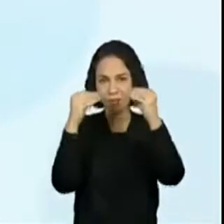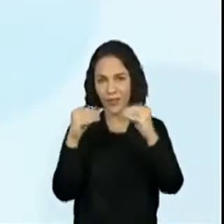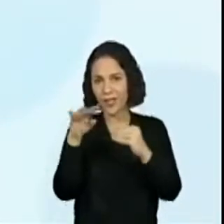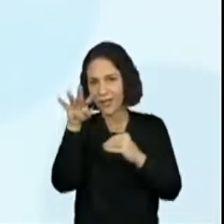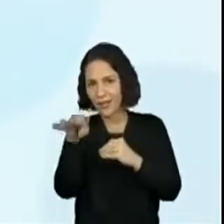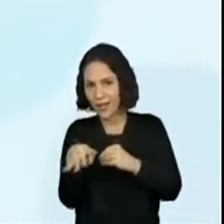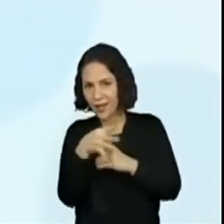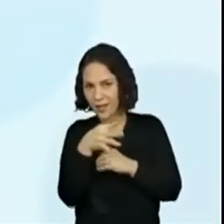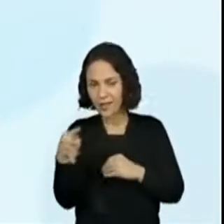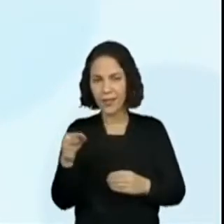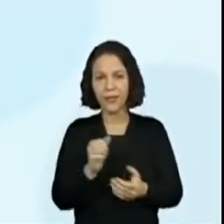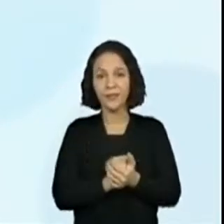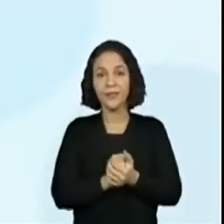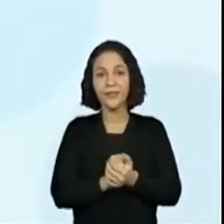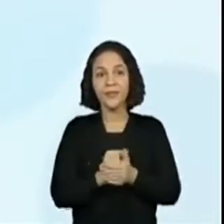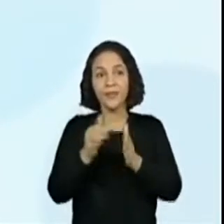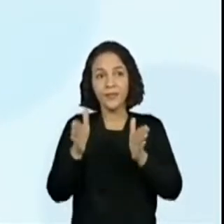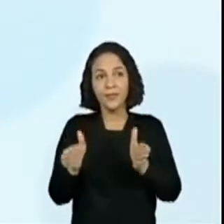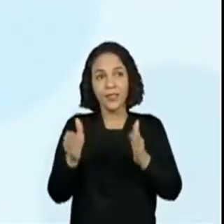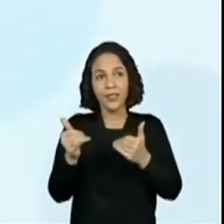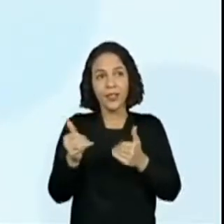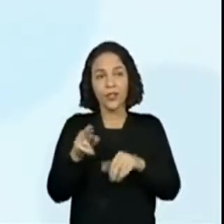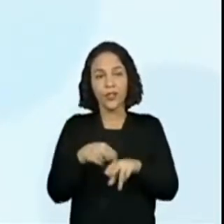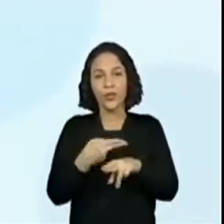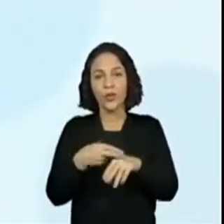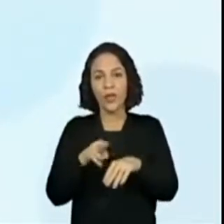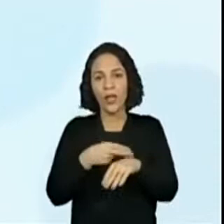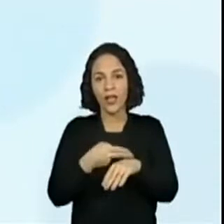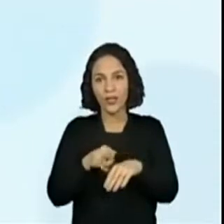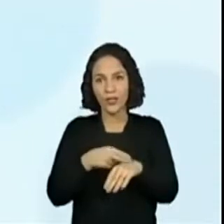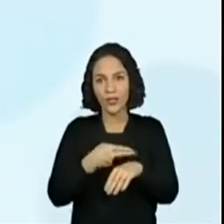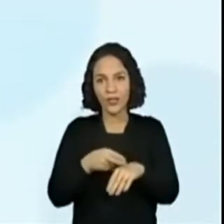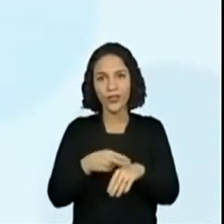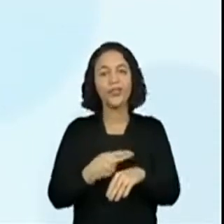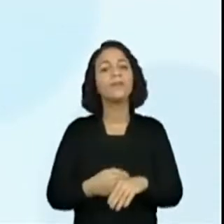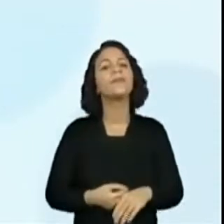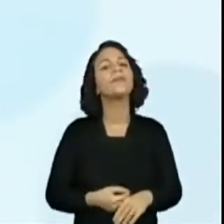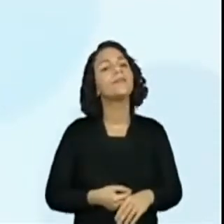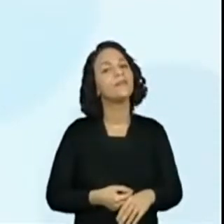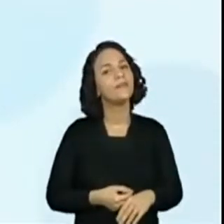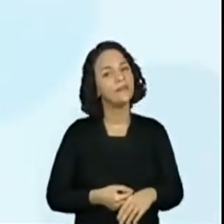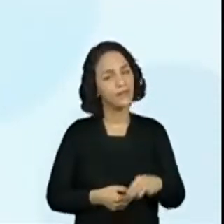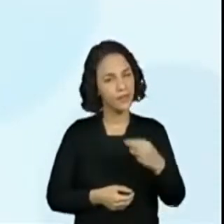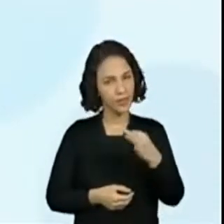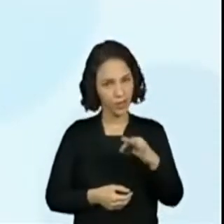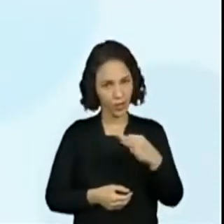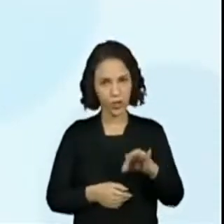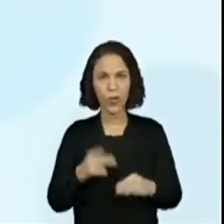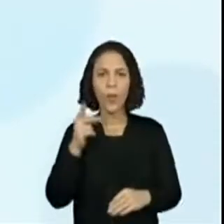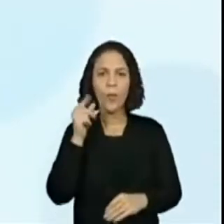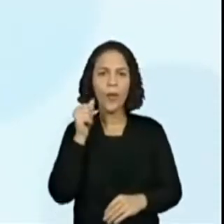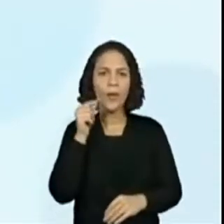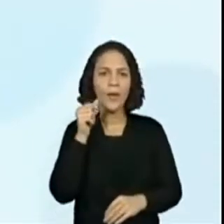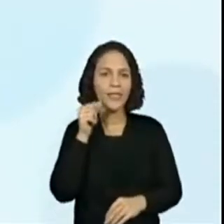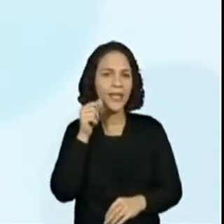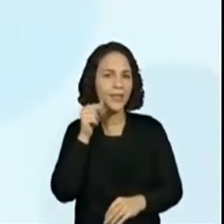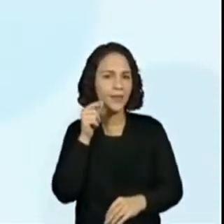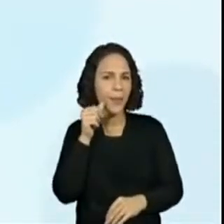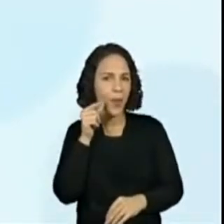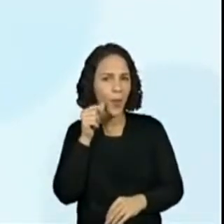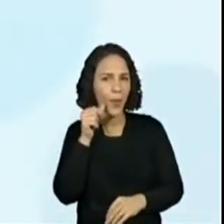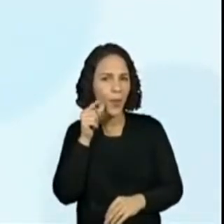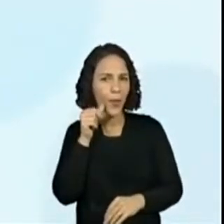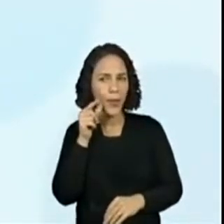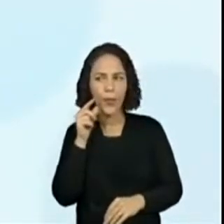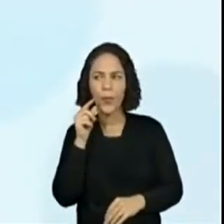tabelinha lá. Caixa de chocolate, isso. Isso, a caixa de bombons ali, né? Caixa de bombons. A Giovana tá falando